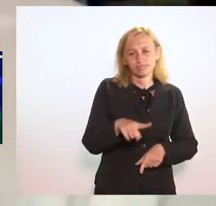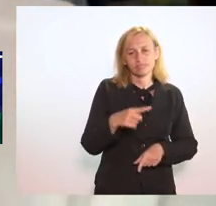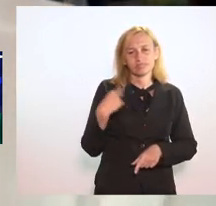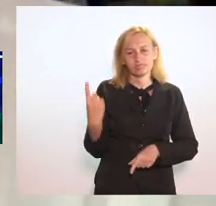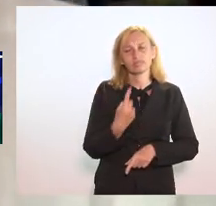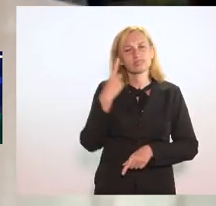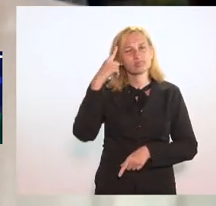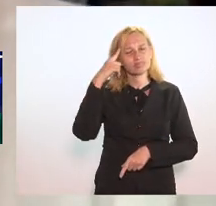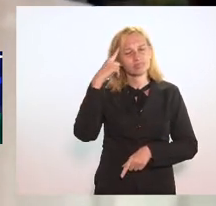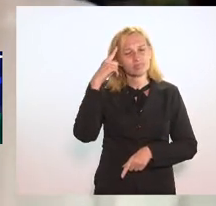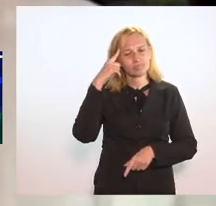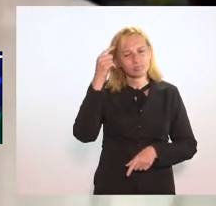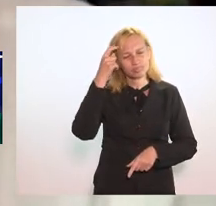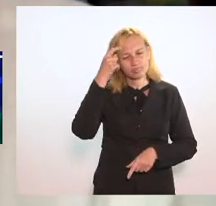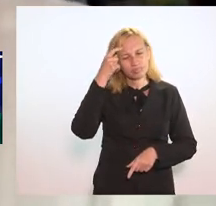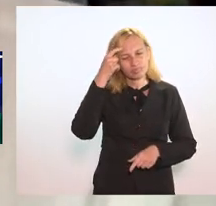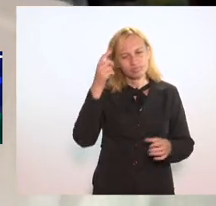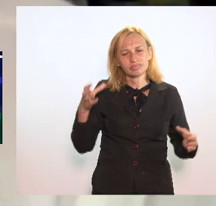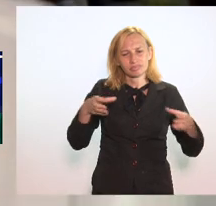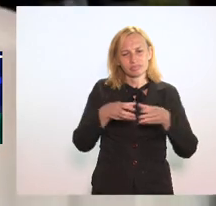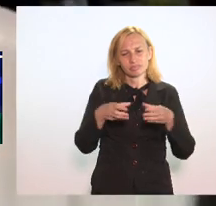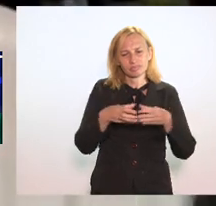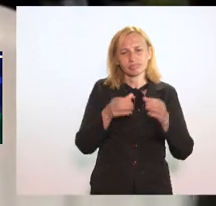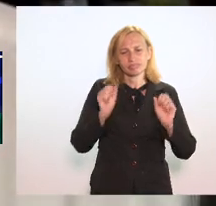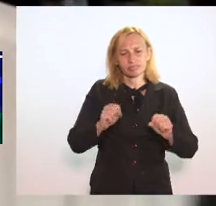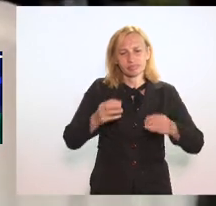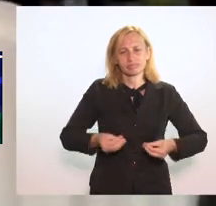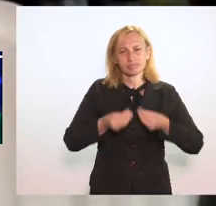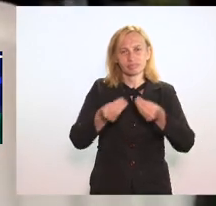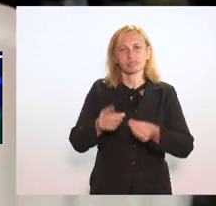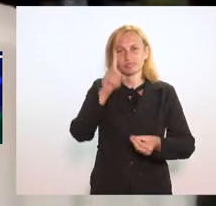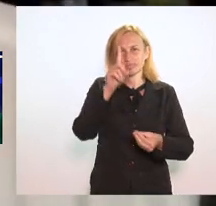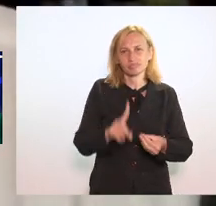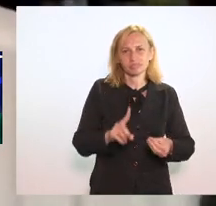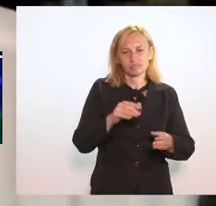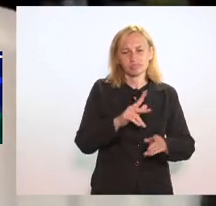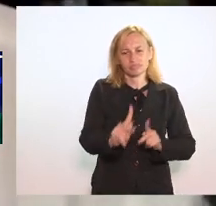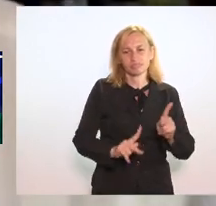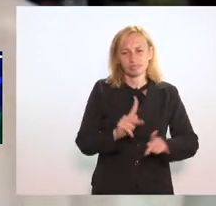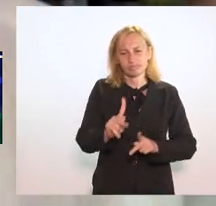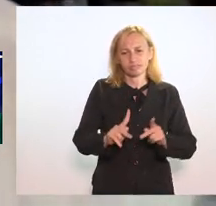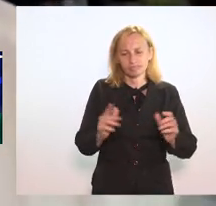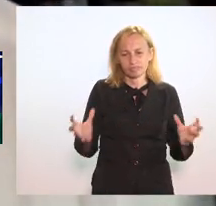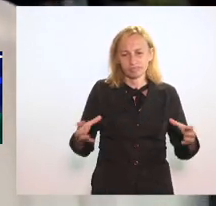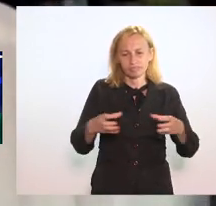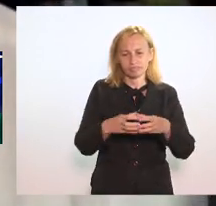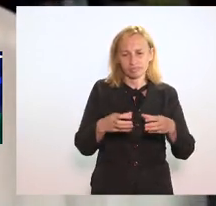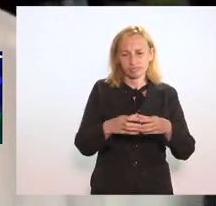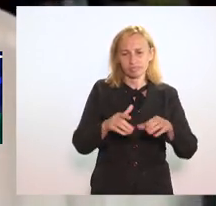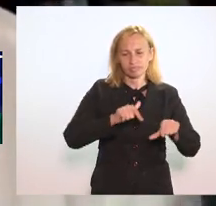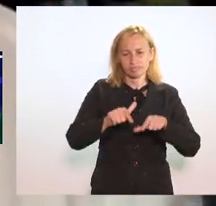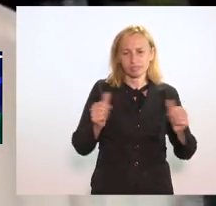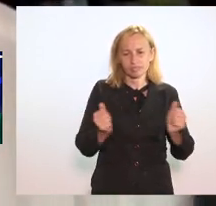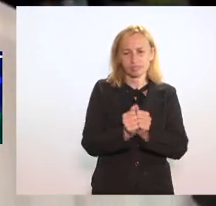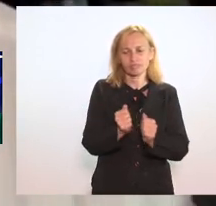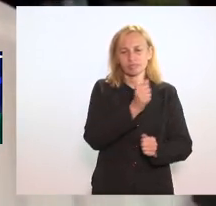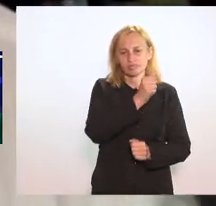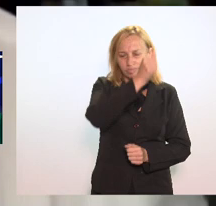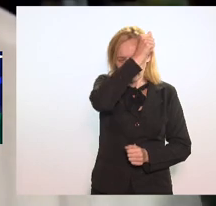fazer uma reflexão coletiva e poder garantir que a gente possa estar atuando junto com os prefeitos também